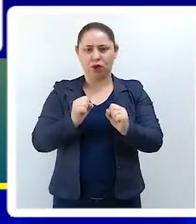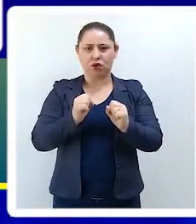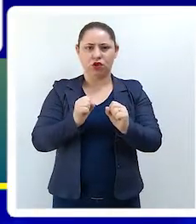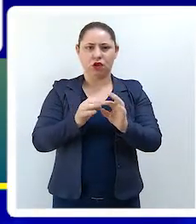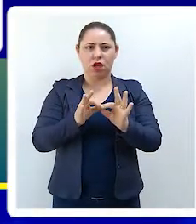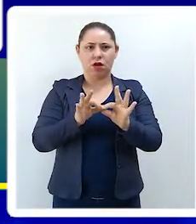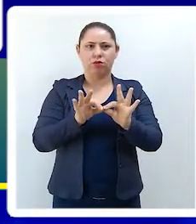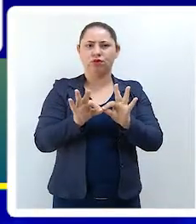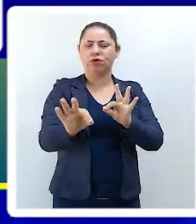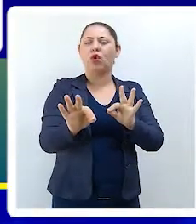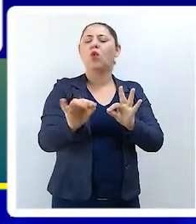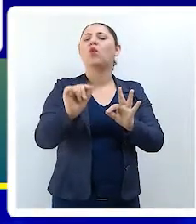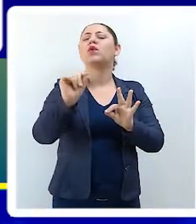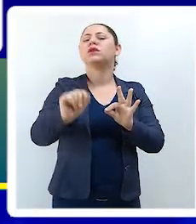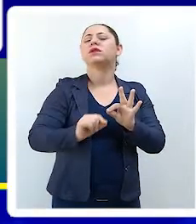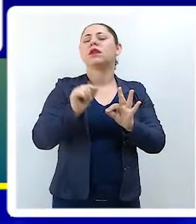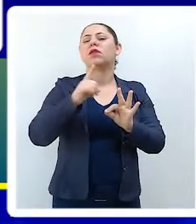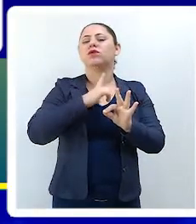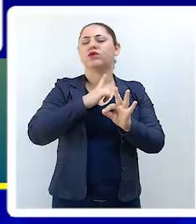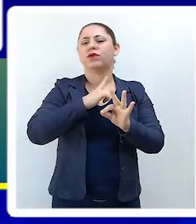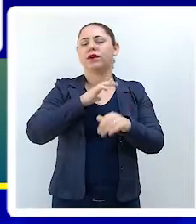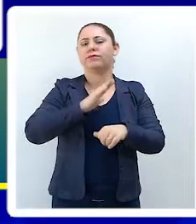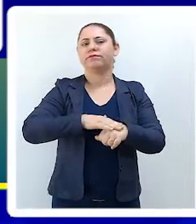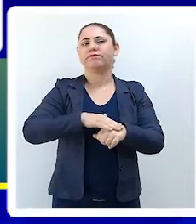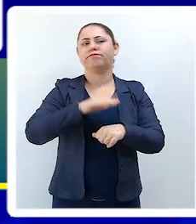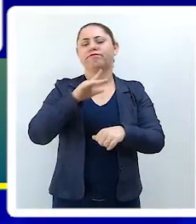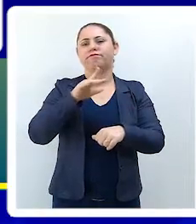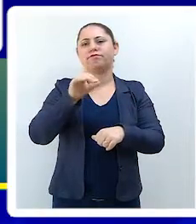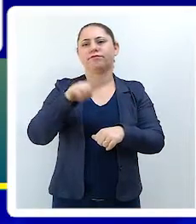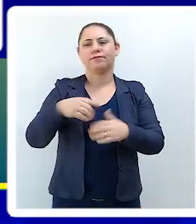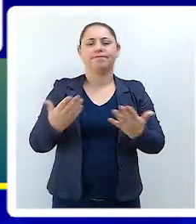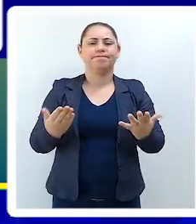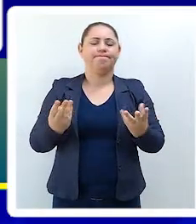pudermos estender isso, né? Se a gente tiver